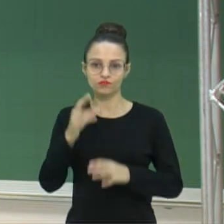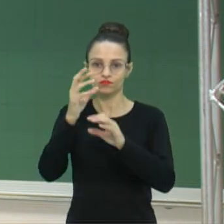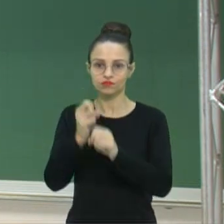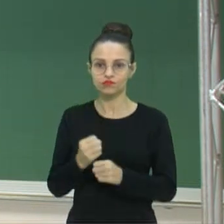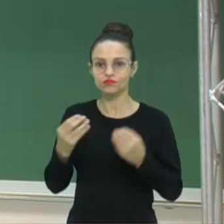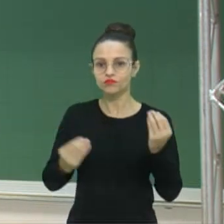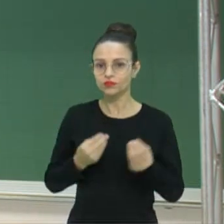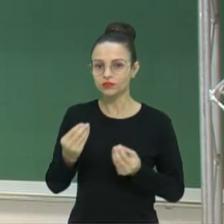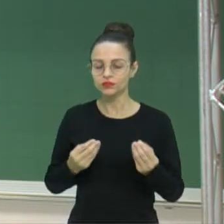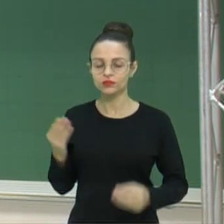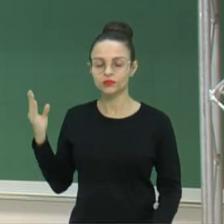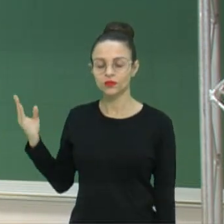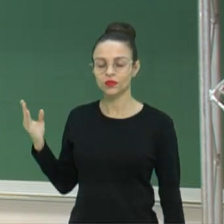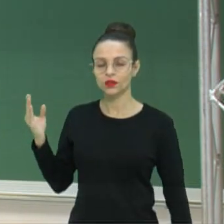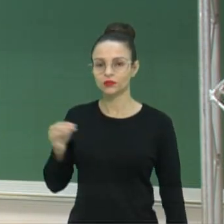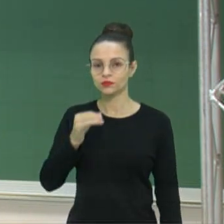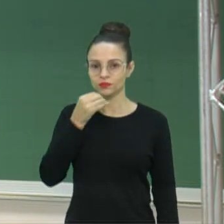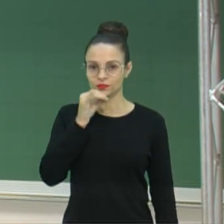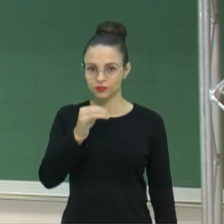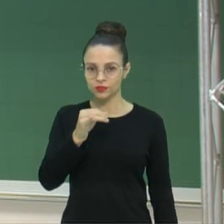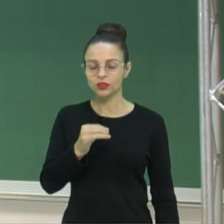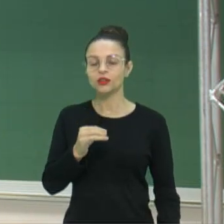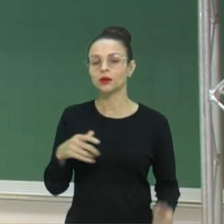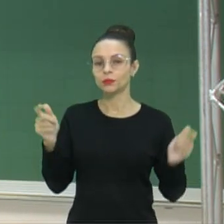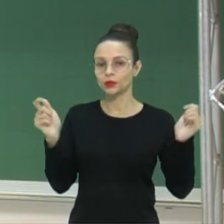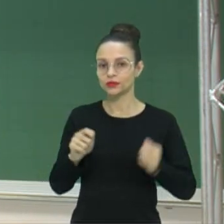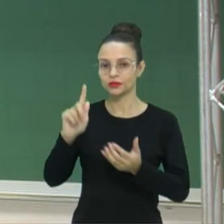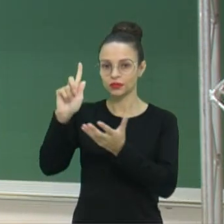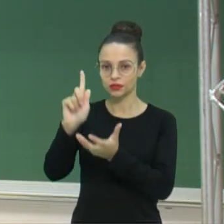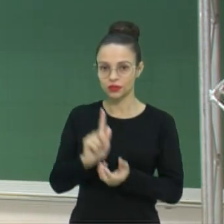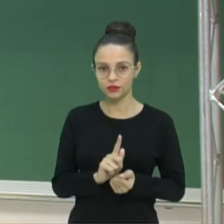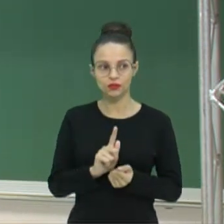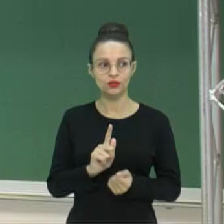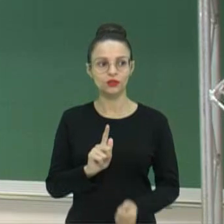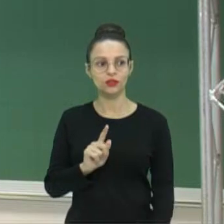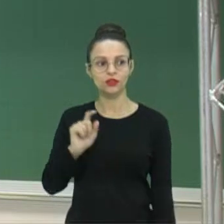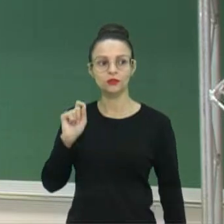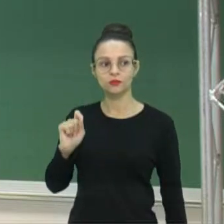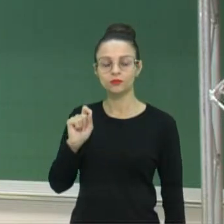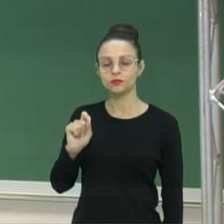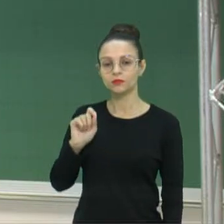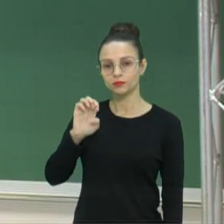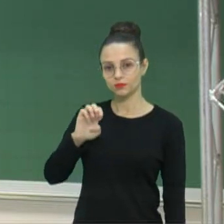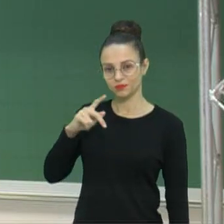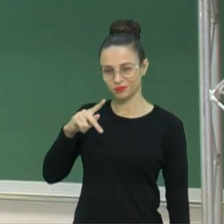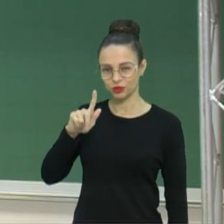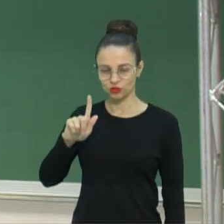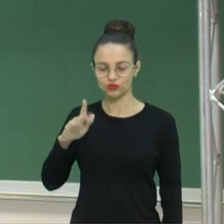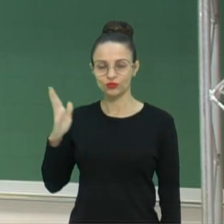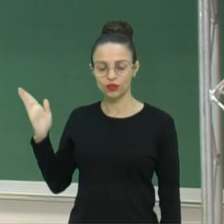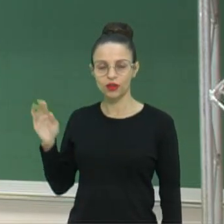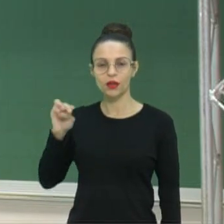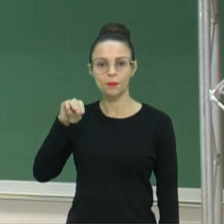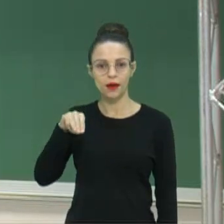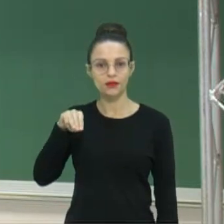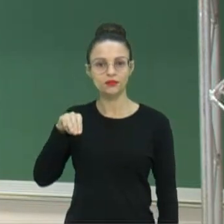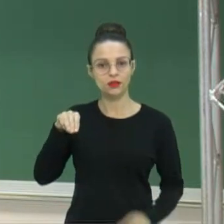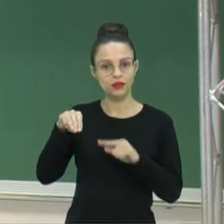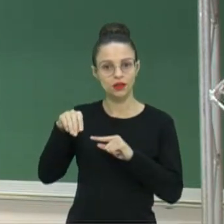ter? Né? Energia potencial gravitacional, EPG, vai ser igual a massa, que é